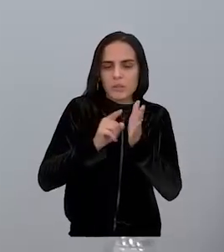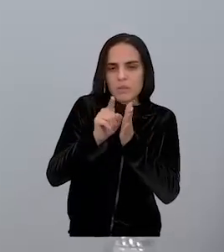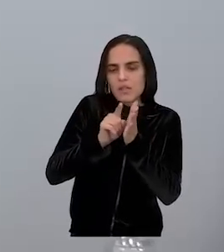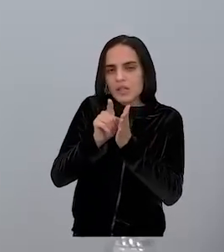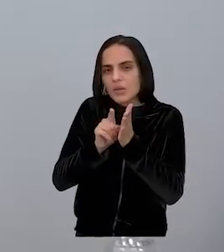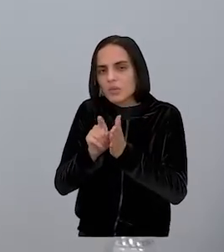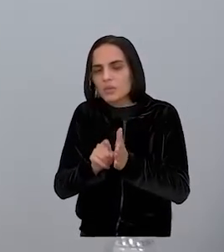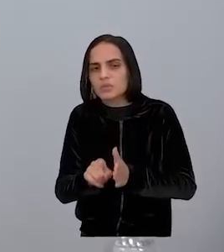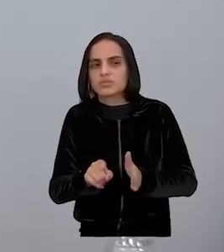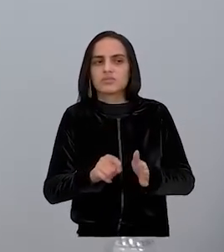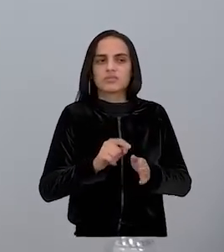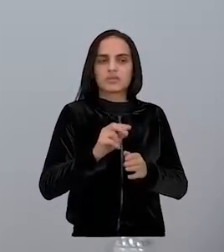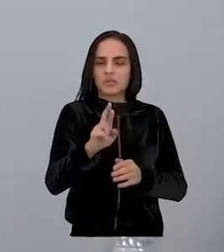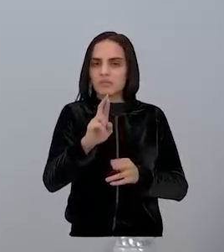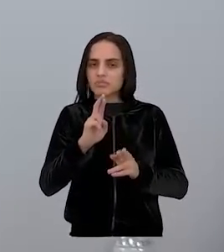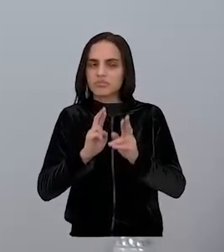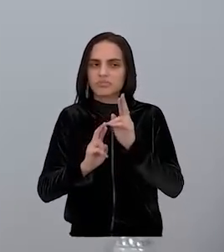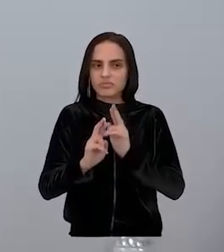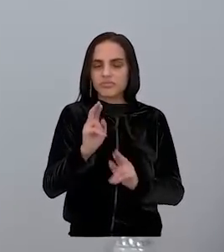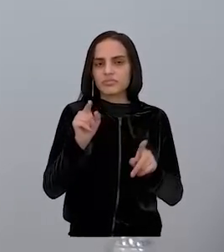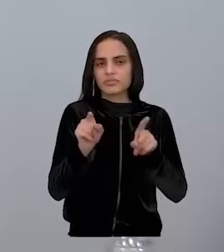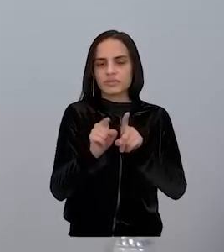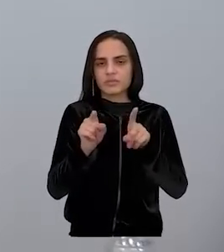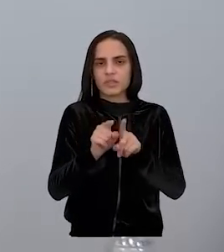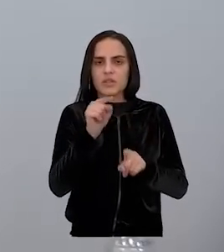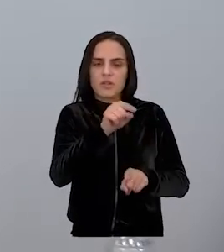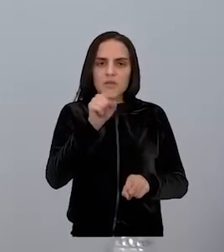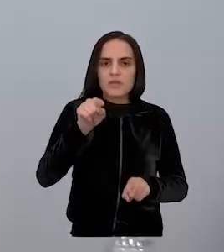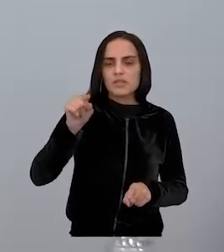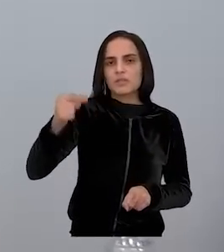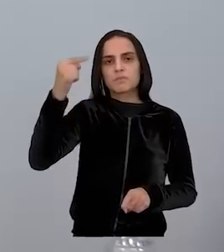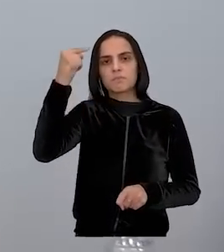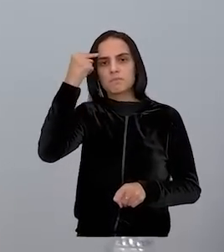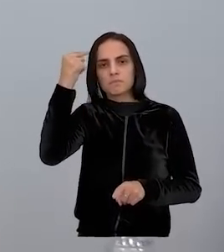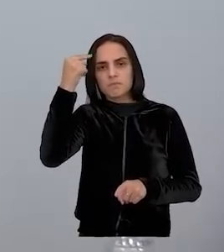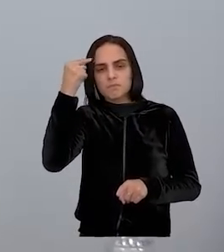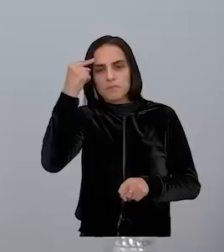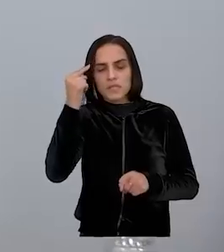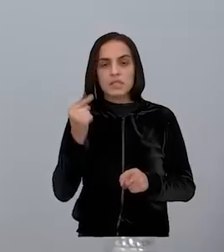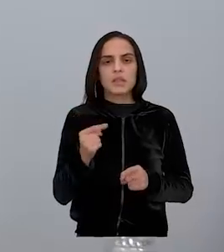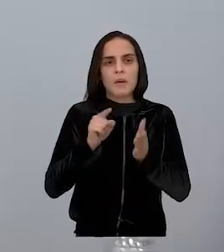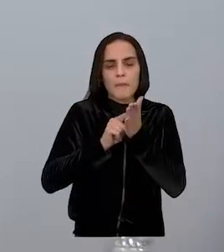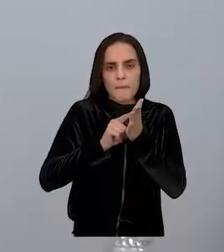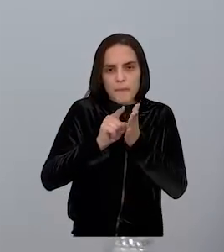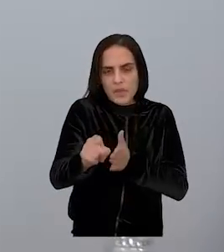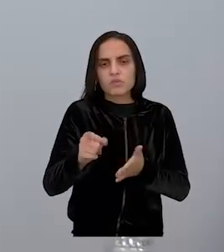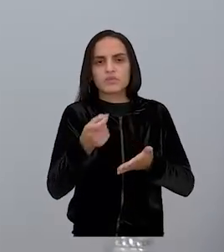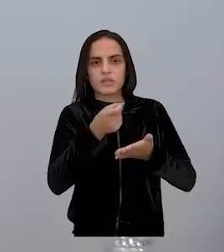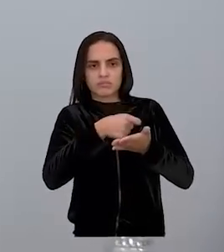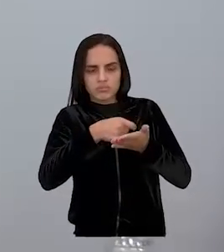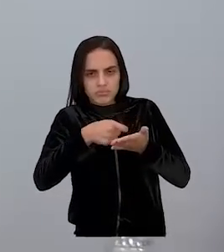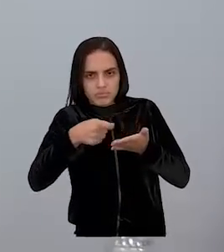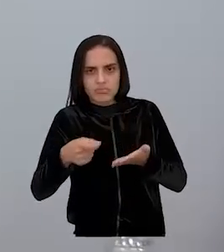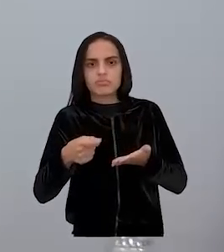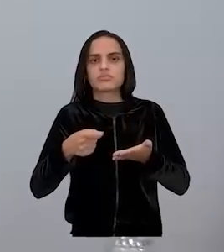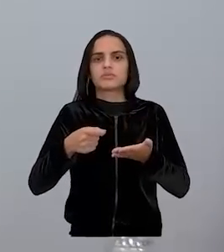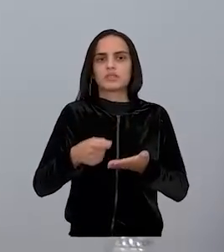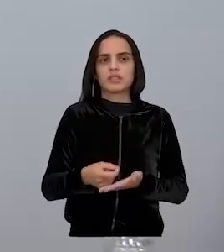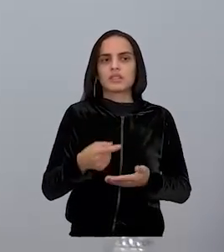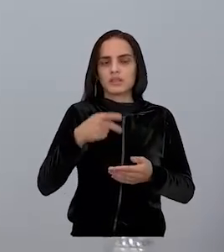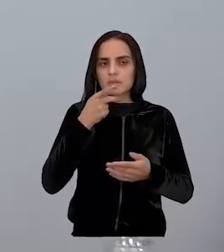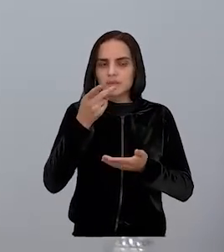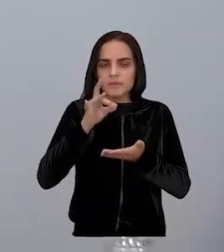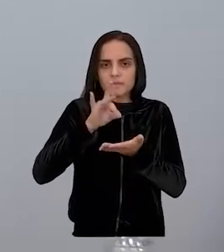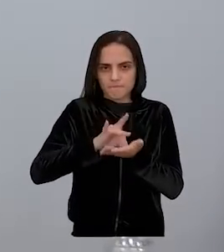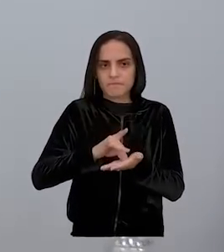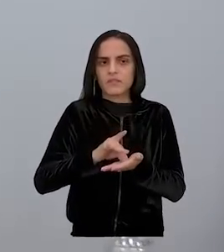sobre determinados assuntos. Então, vocês aí, pensem nessa perguntinha que eu vou fazer, anotem e sejam sinceros com as respostas